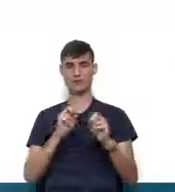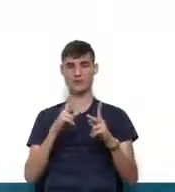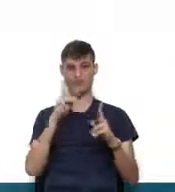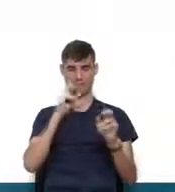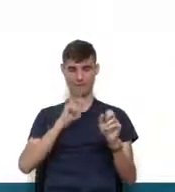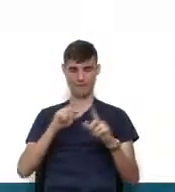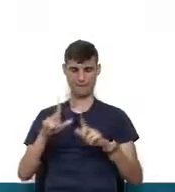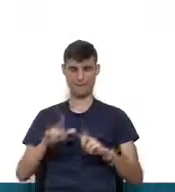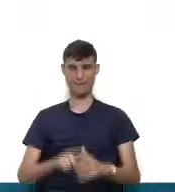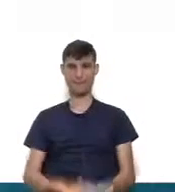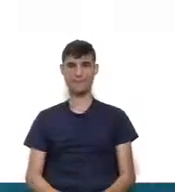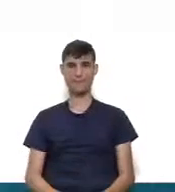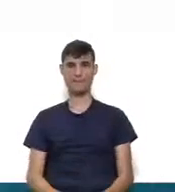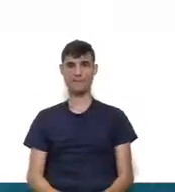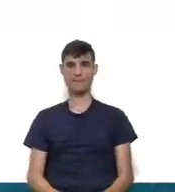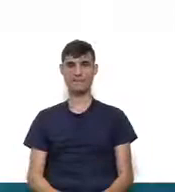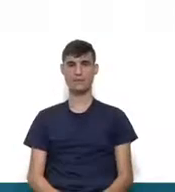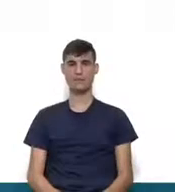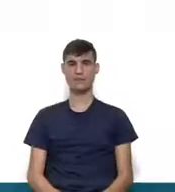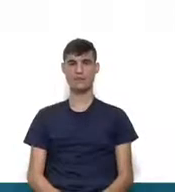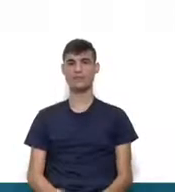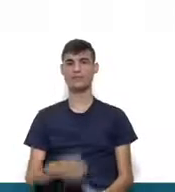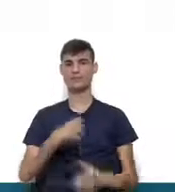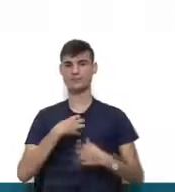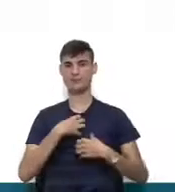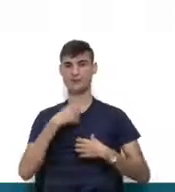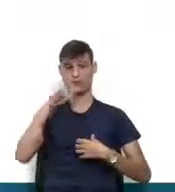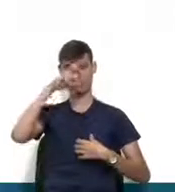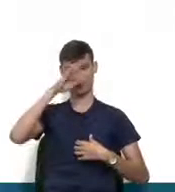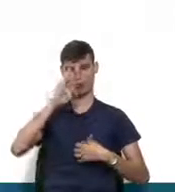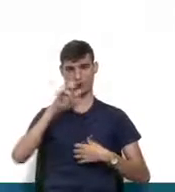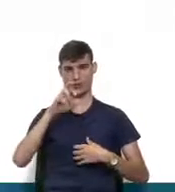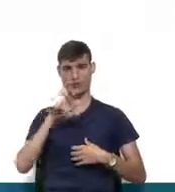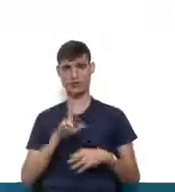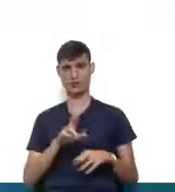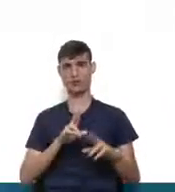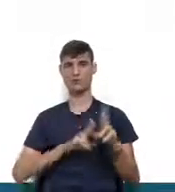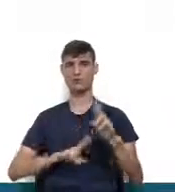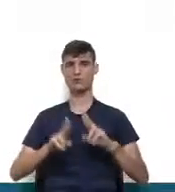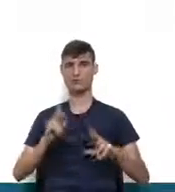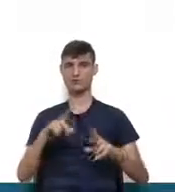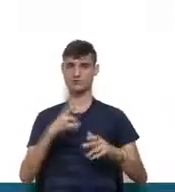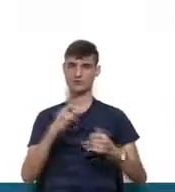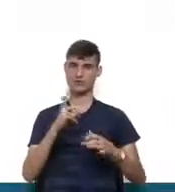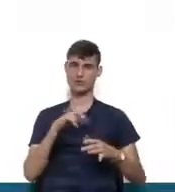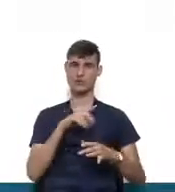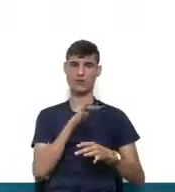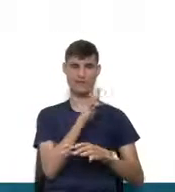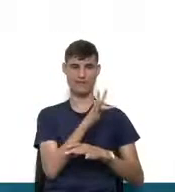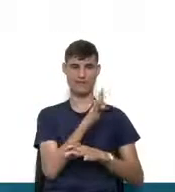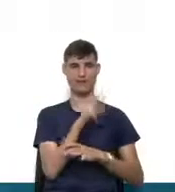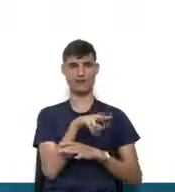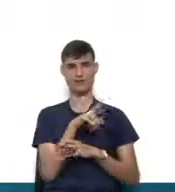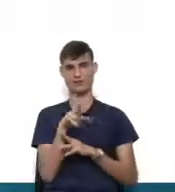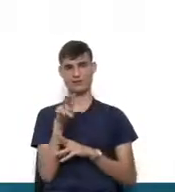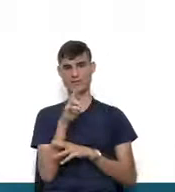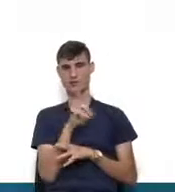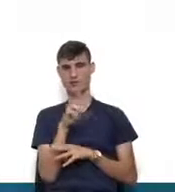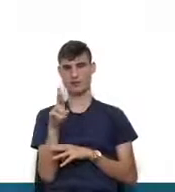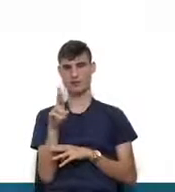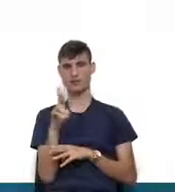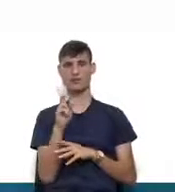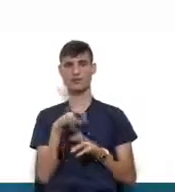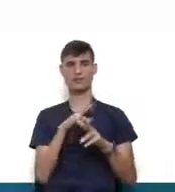quadro. A forma complexa da série de Fourier, se f, né, for de R em R,